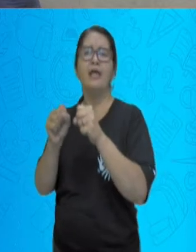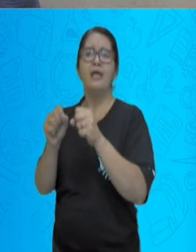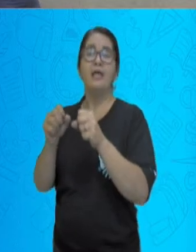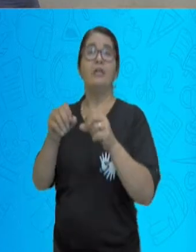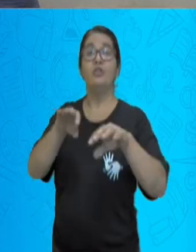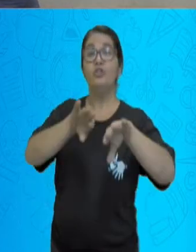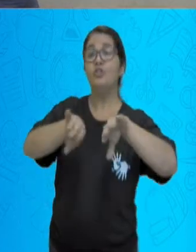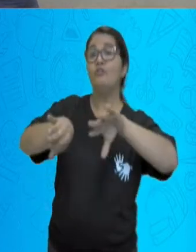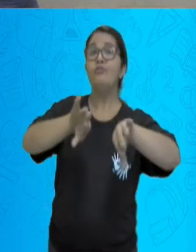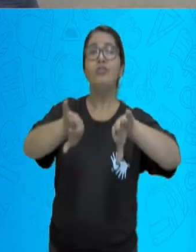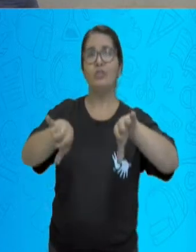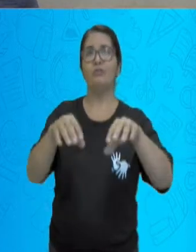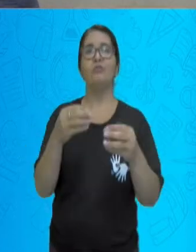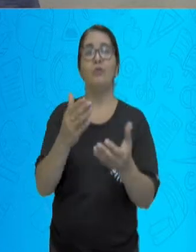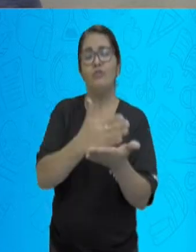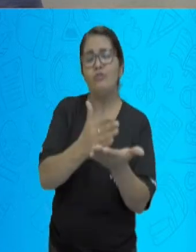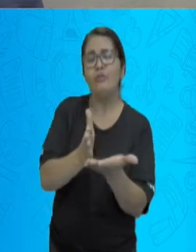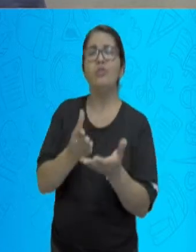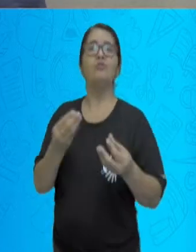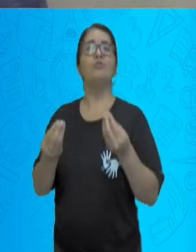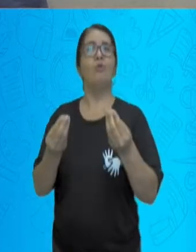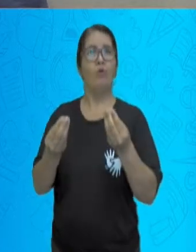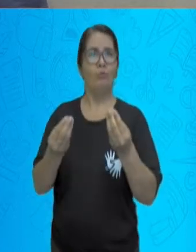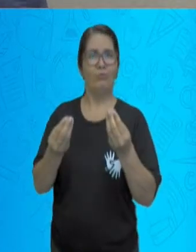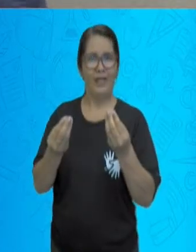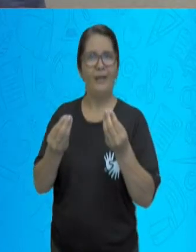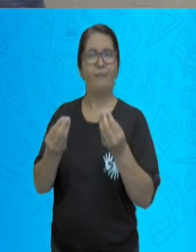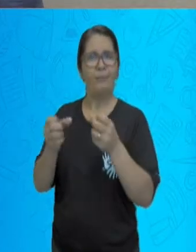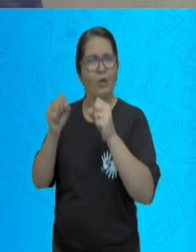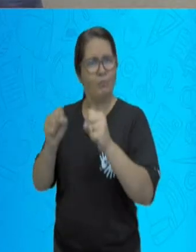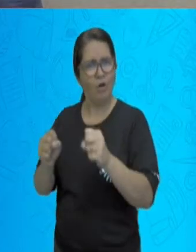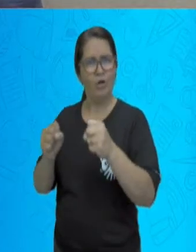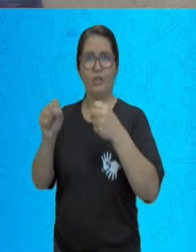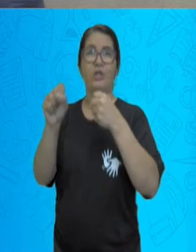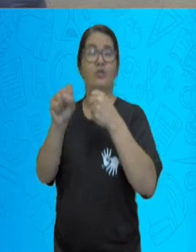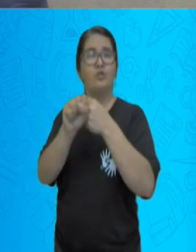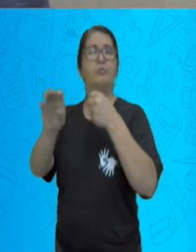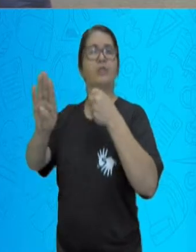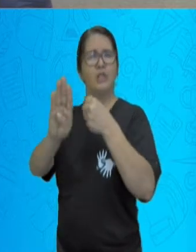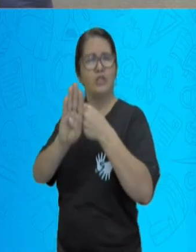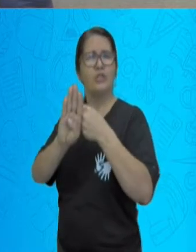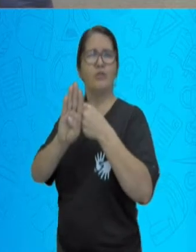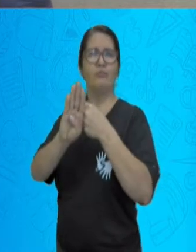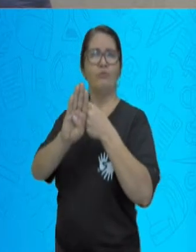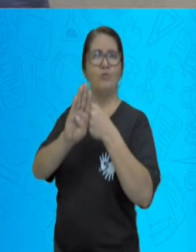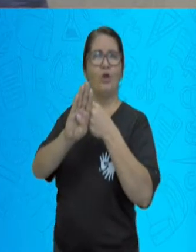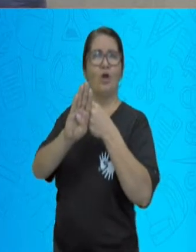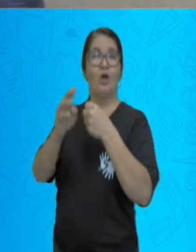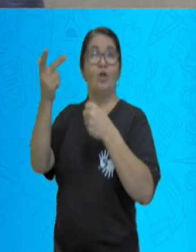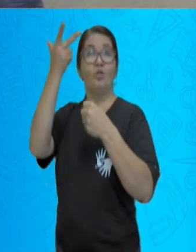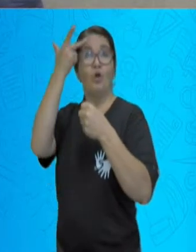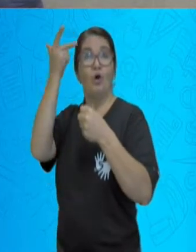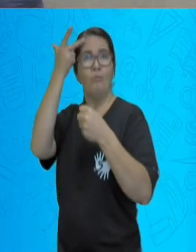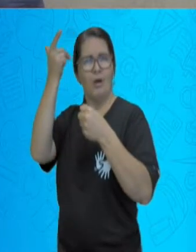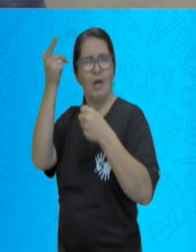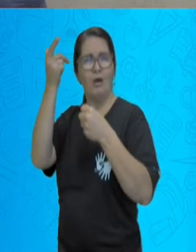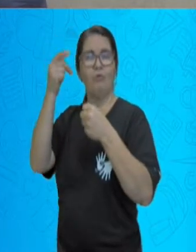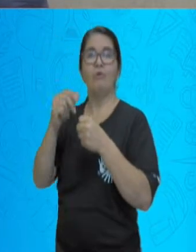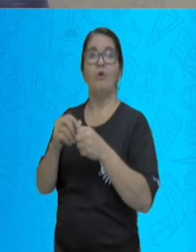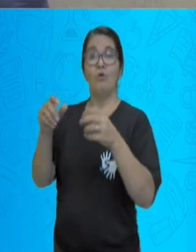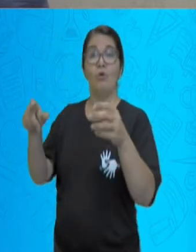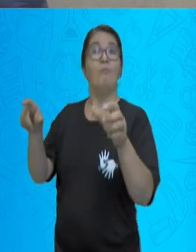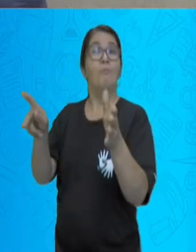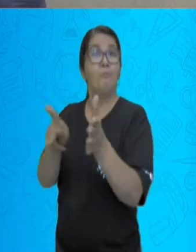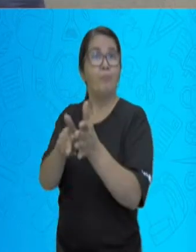comum, próprio, concreto, abstrato, primitivo, derivado,